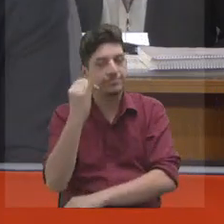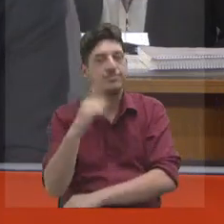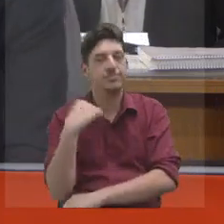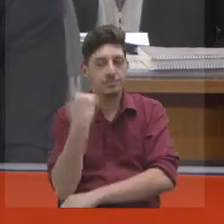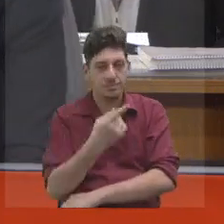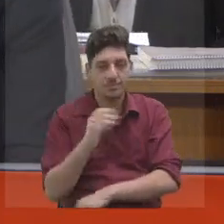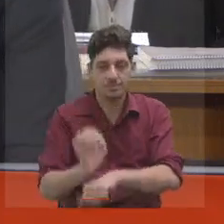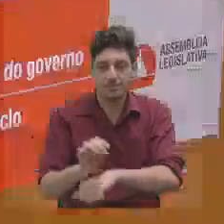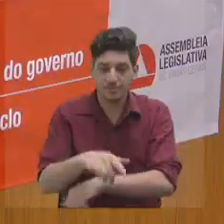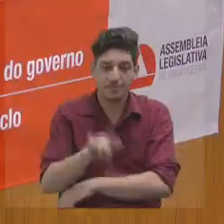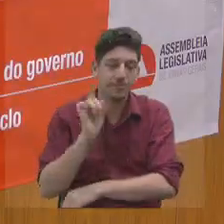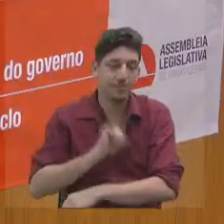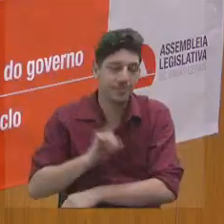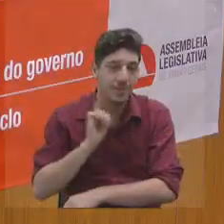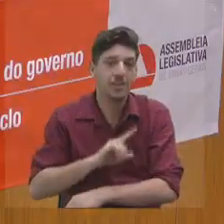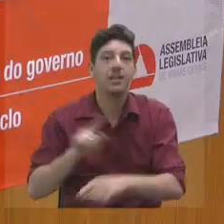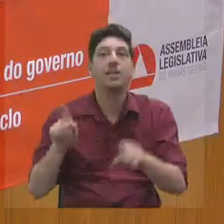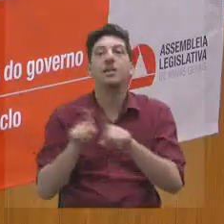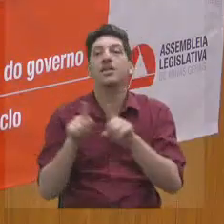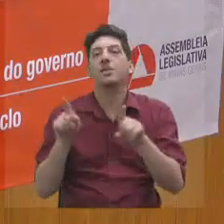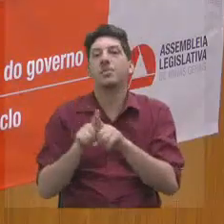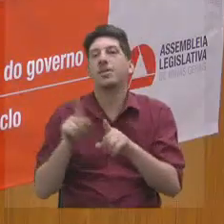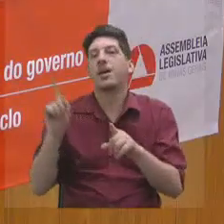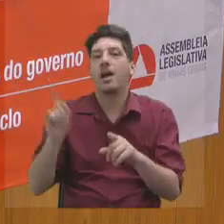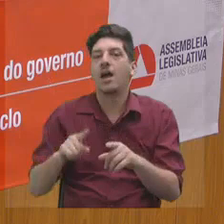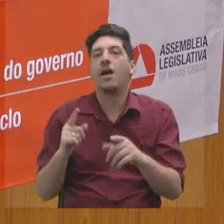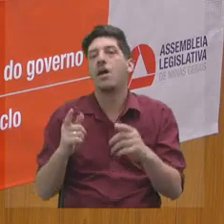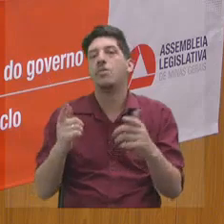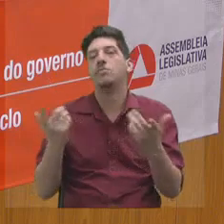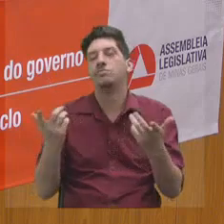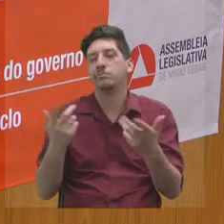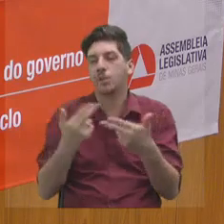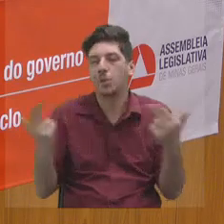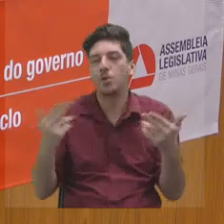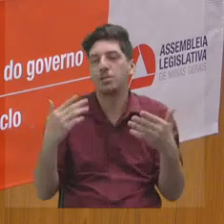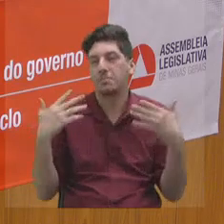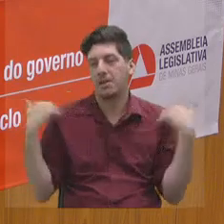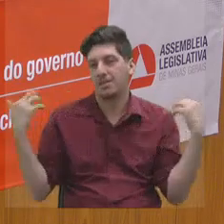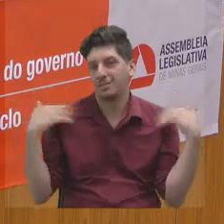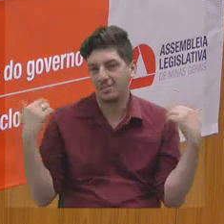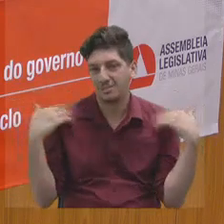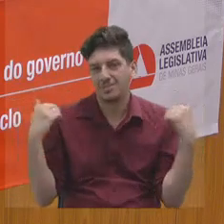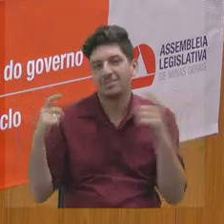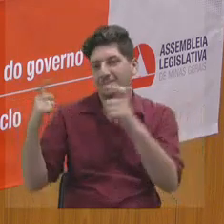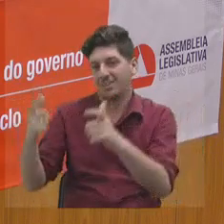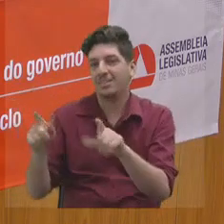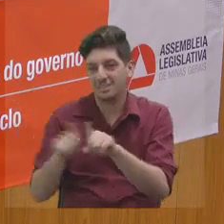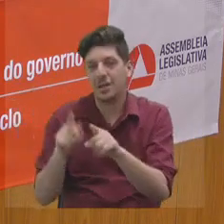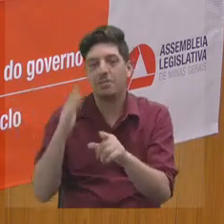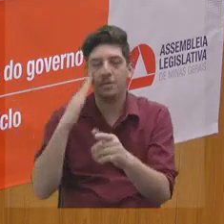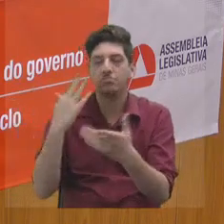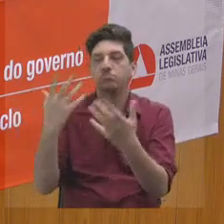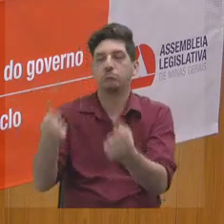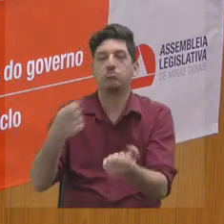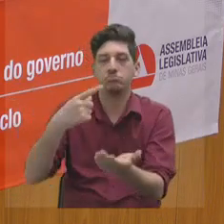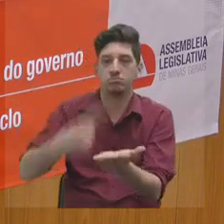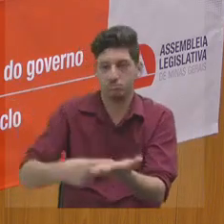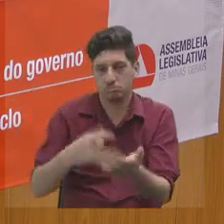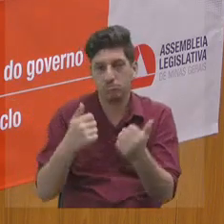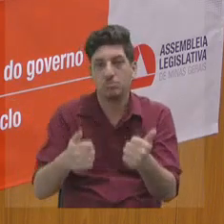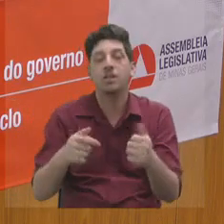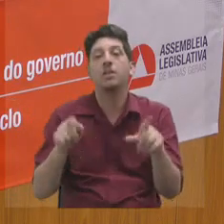o nosso estado um Hub para região Então já me coloca desde já a disposição assunto desse compromisso com o senhor aqui e por fim